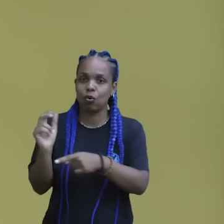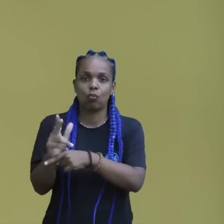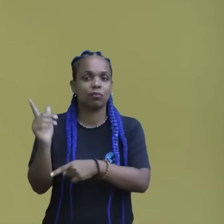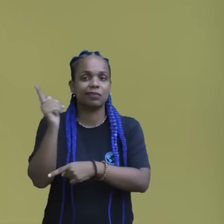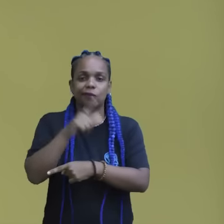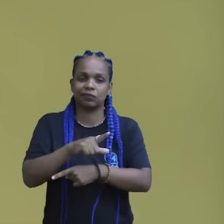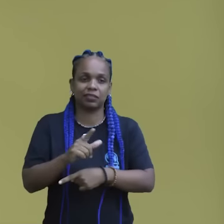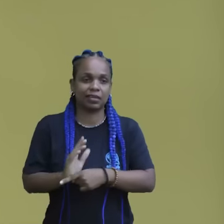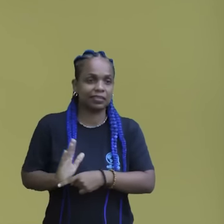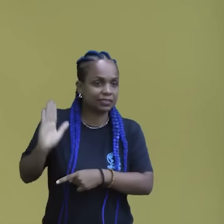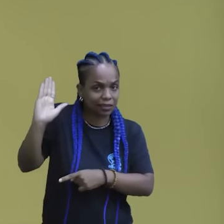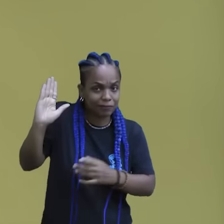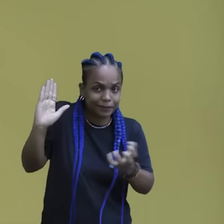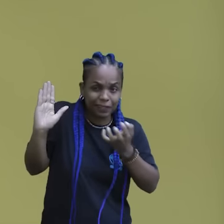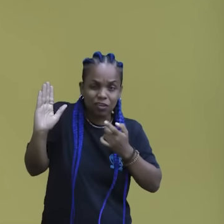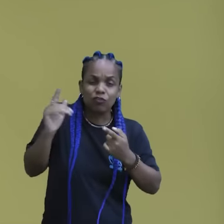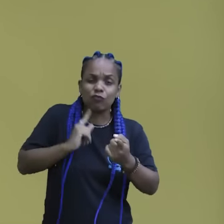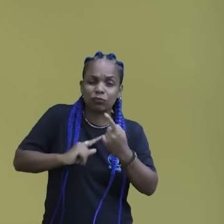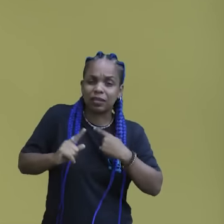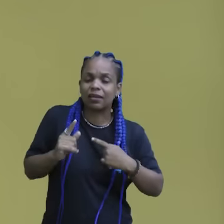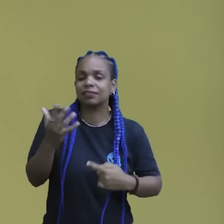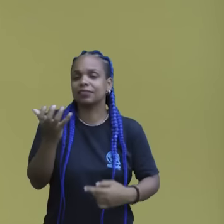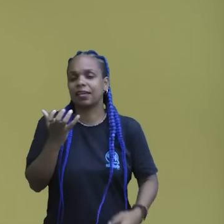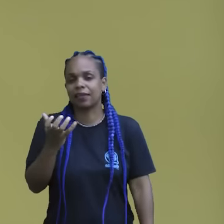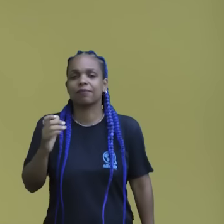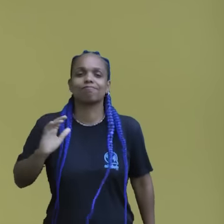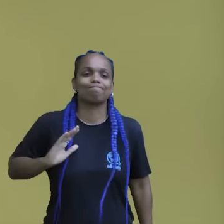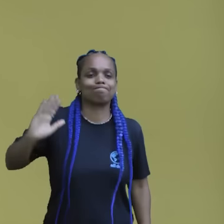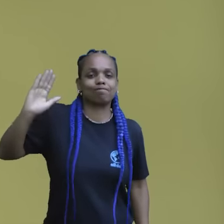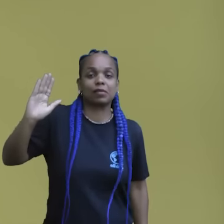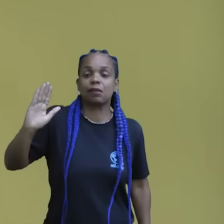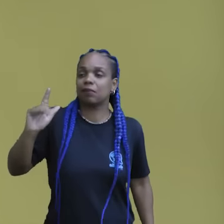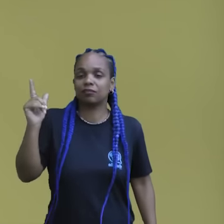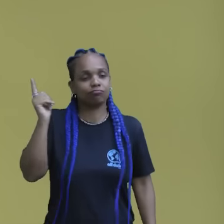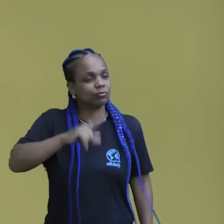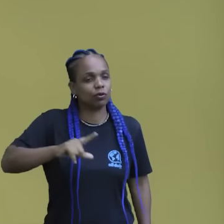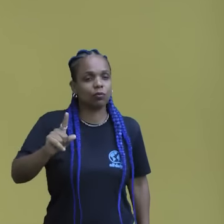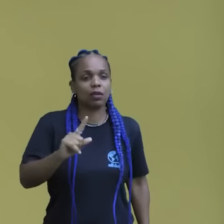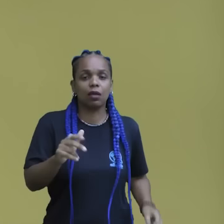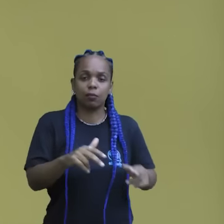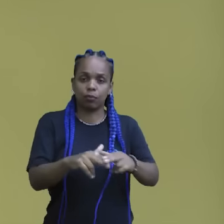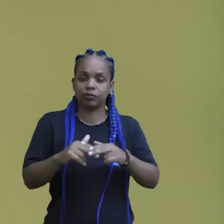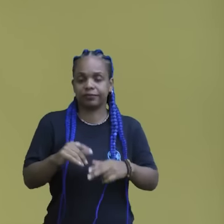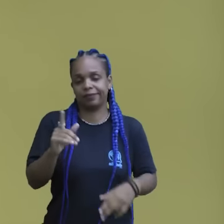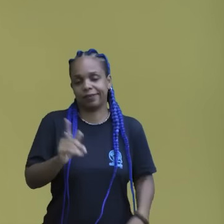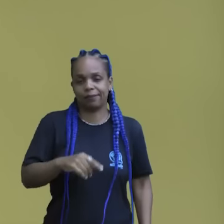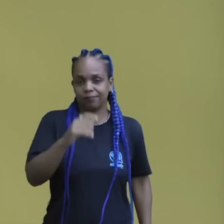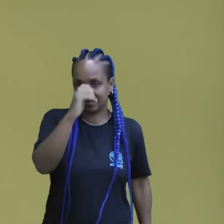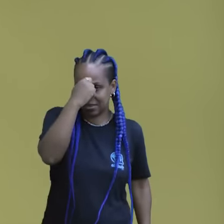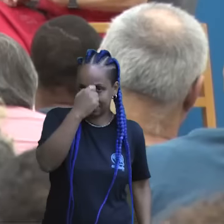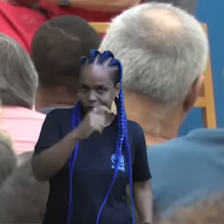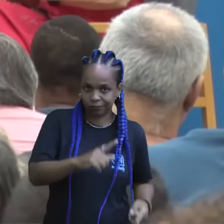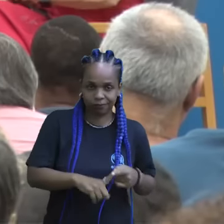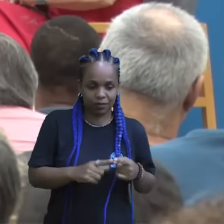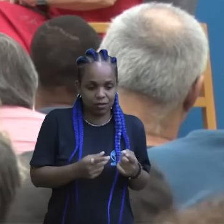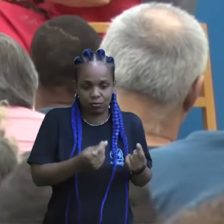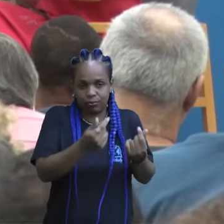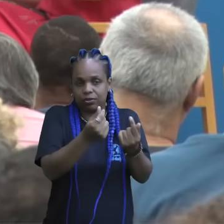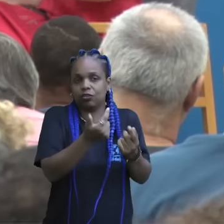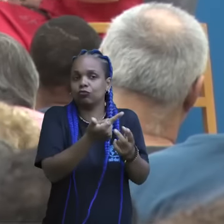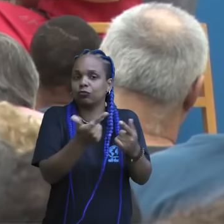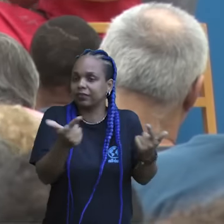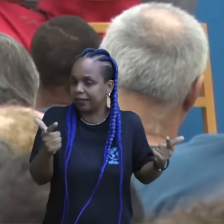ele é negro, aí ele não tem dinheiro suficiente, aí ele não tem padrinho suficiente. Tem epilepsia.